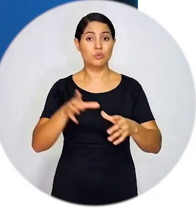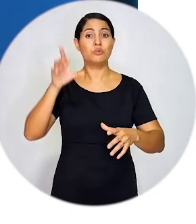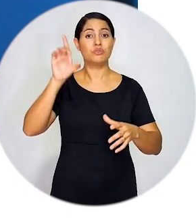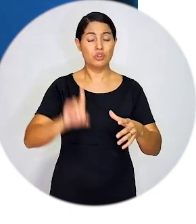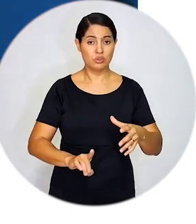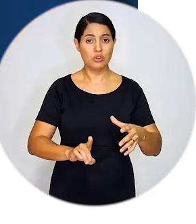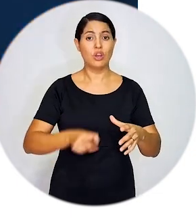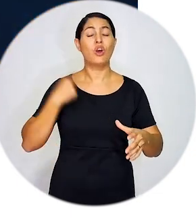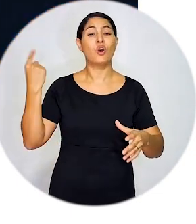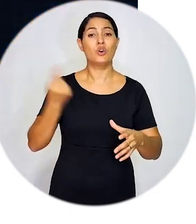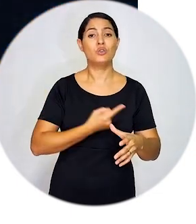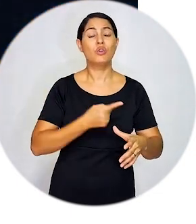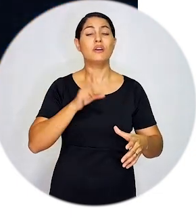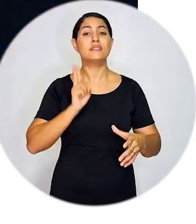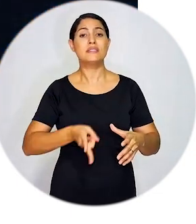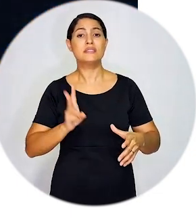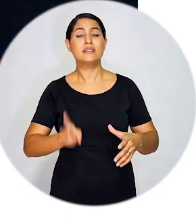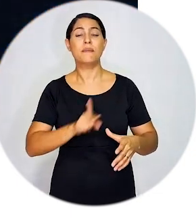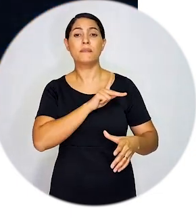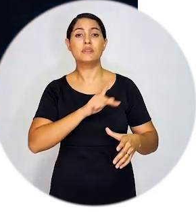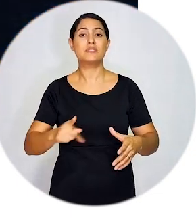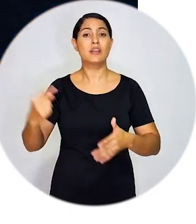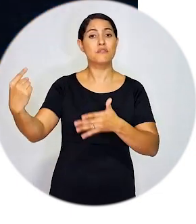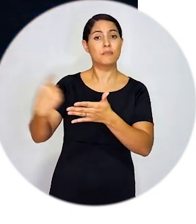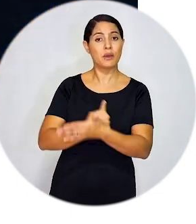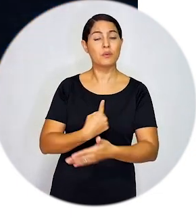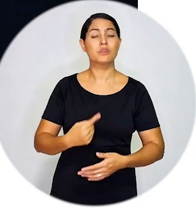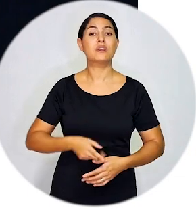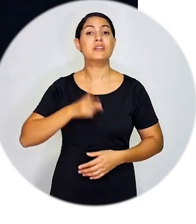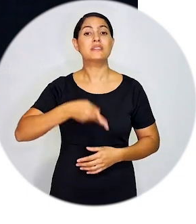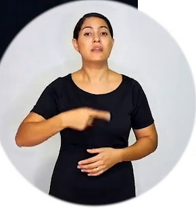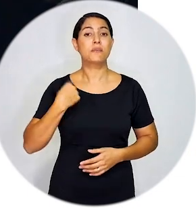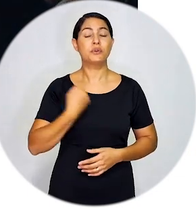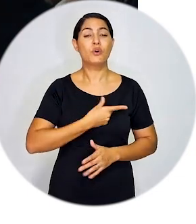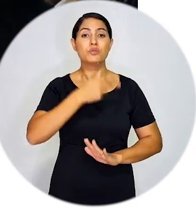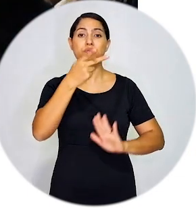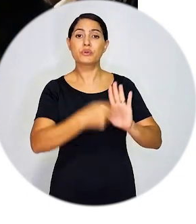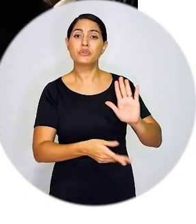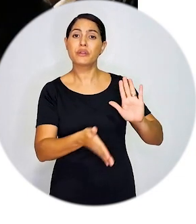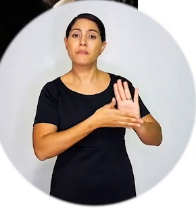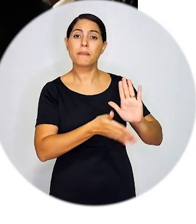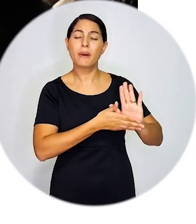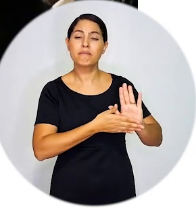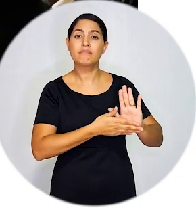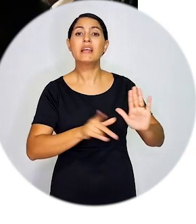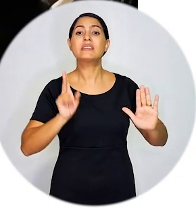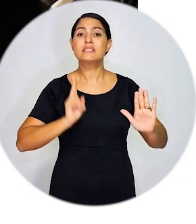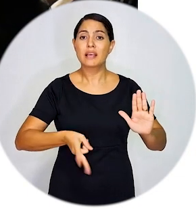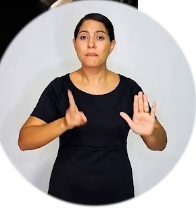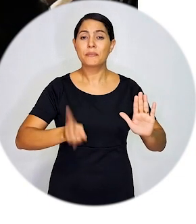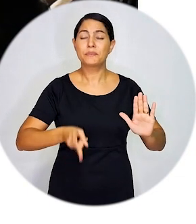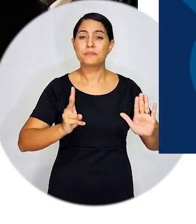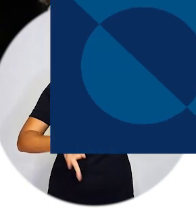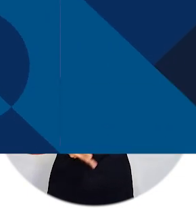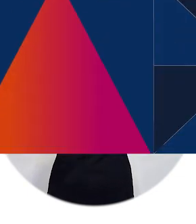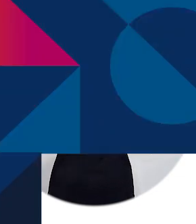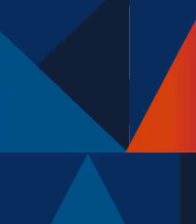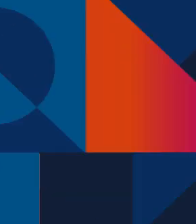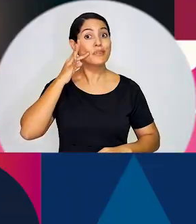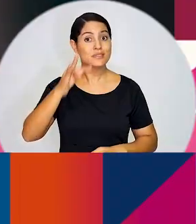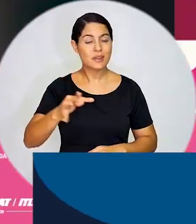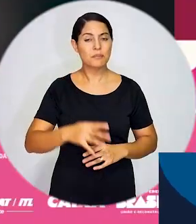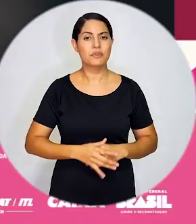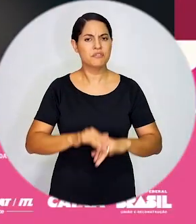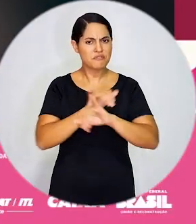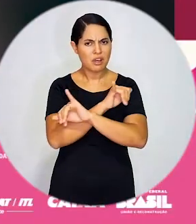missão da diretoria, sempre somos consultados pela presidência e sempre levamos projetos à presidência. E eu aqui devo dizer